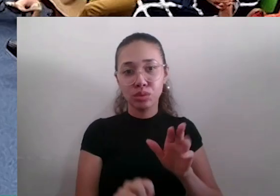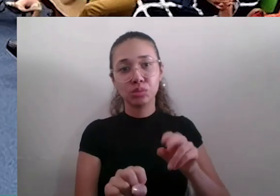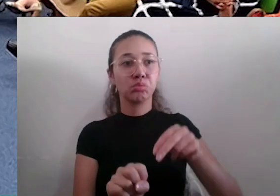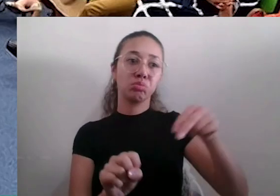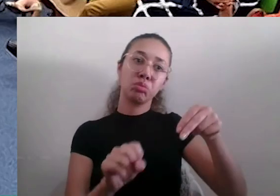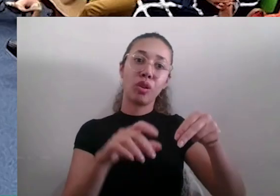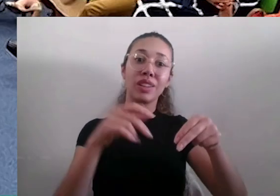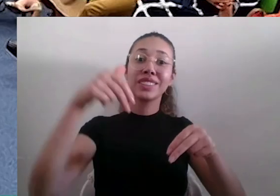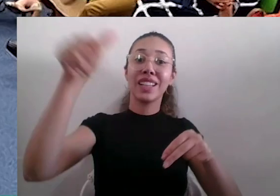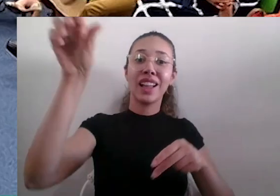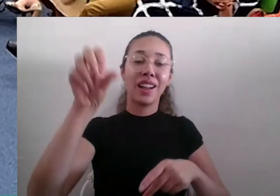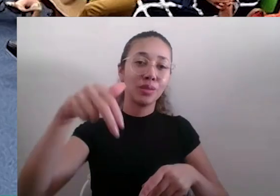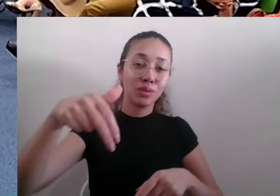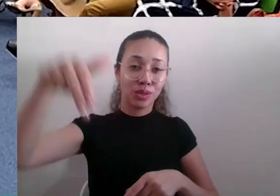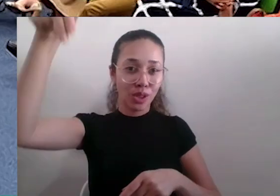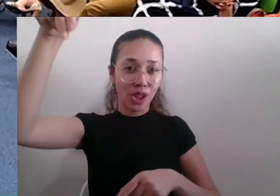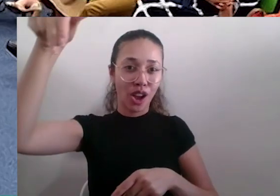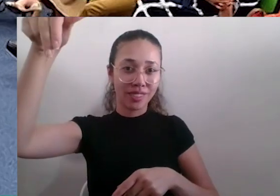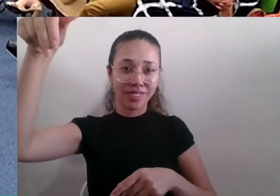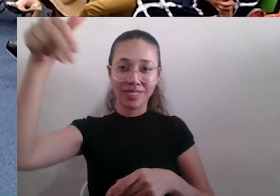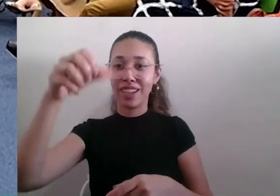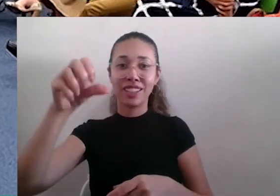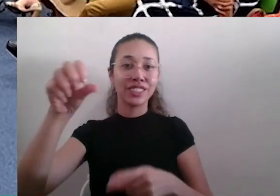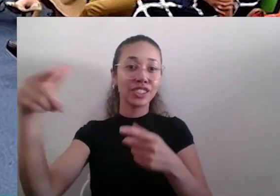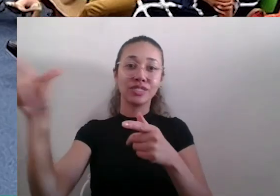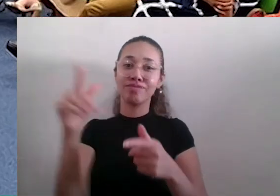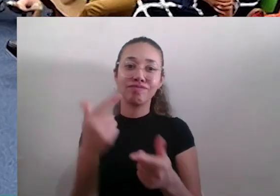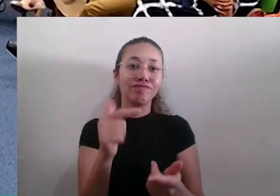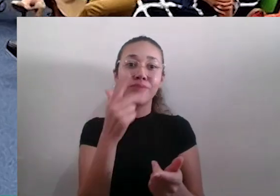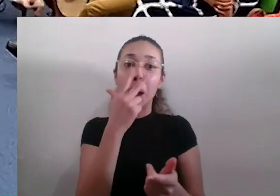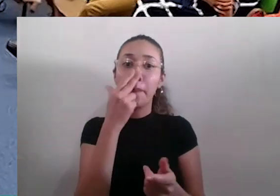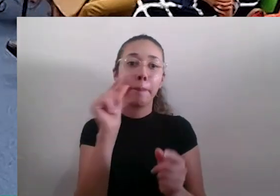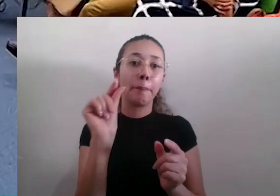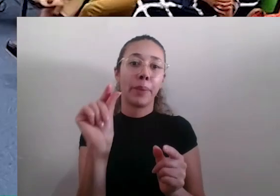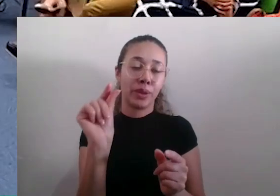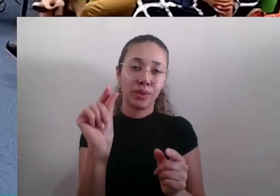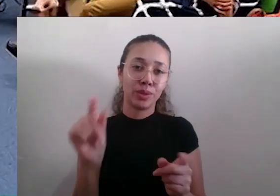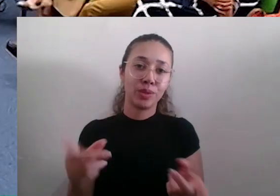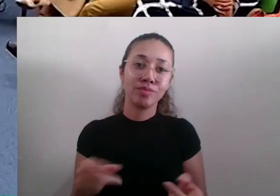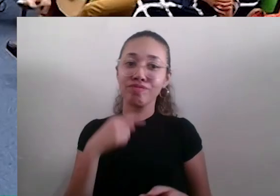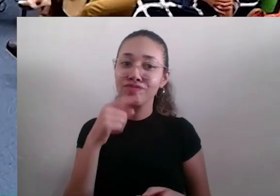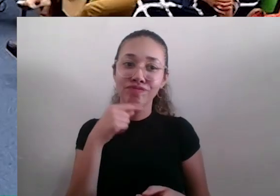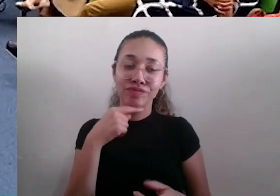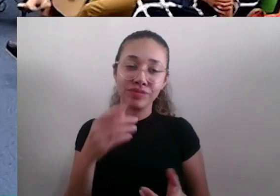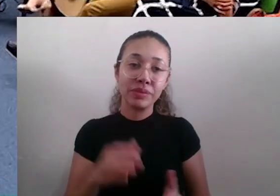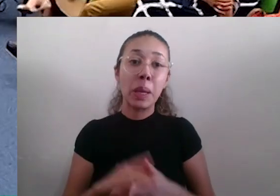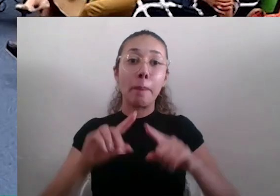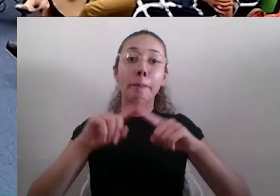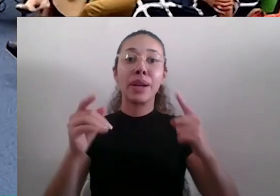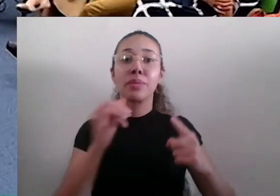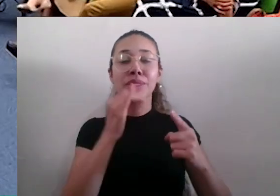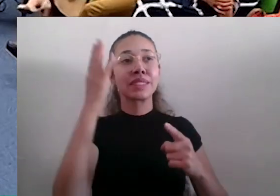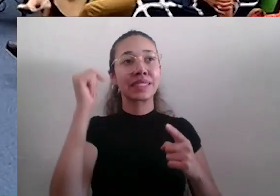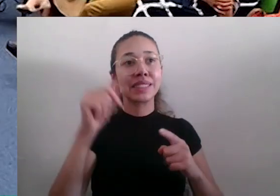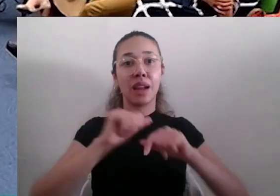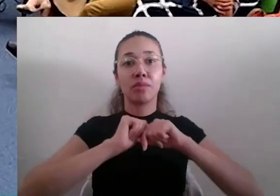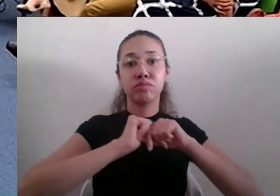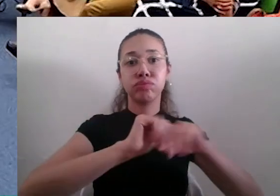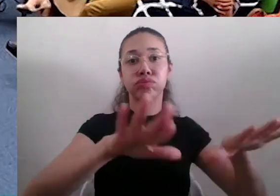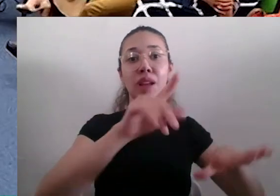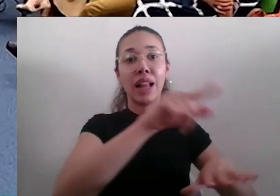sudeste no Sul que a gente tem mais ouvintes questão de classe você não consegue medir não tem eh